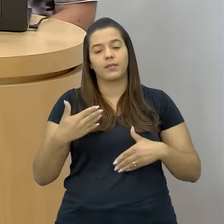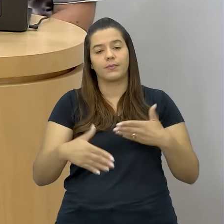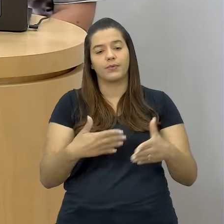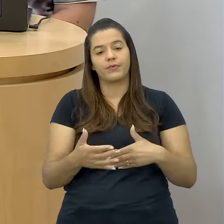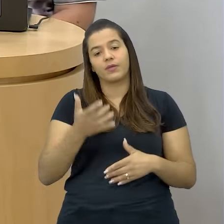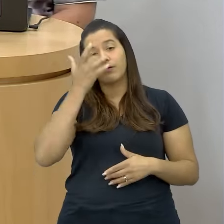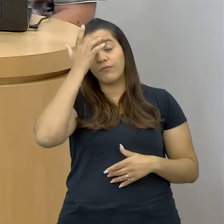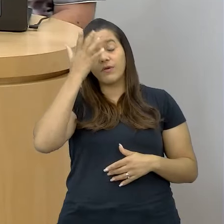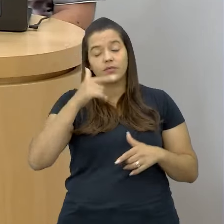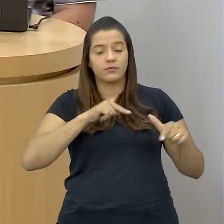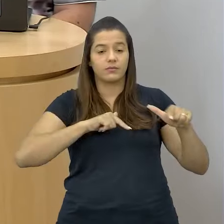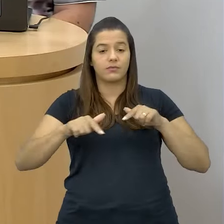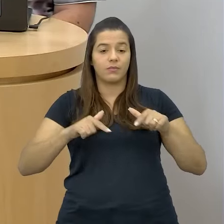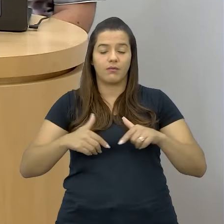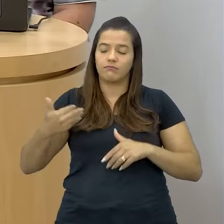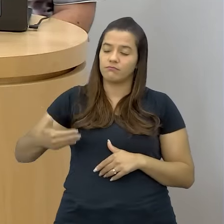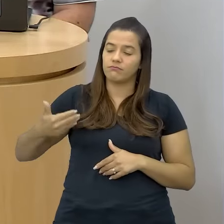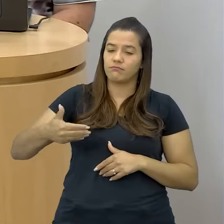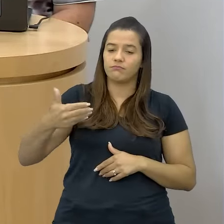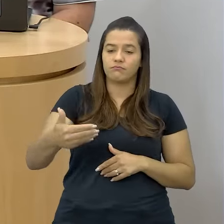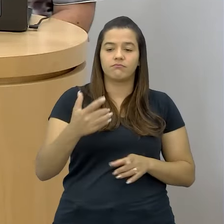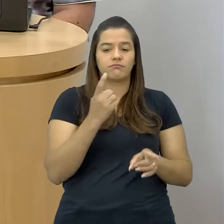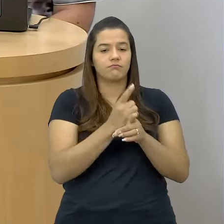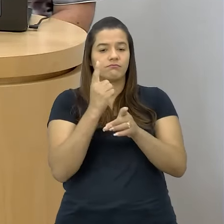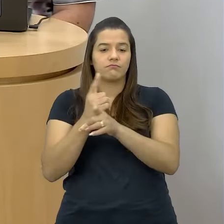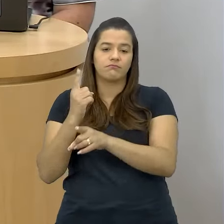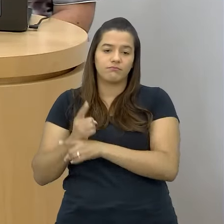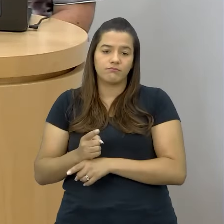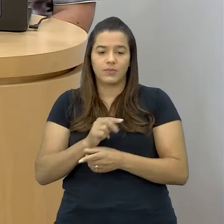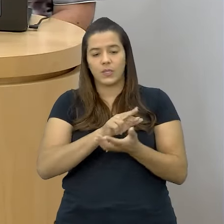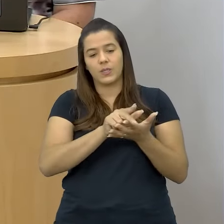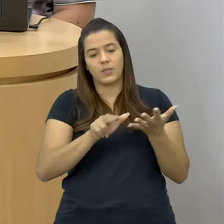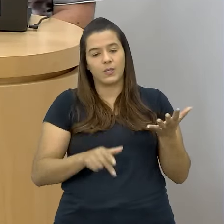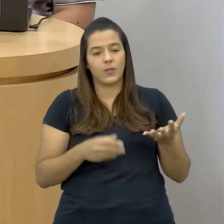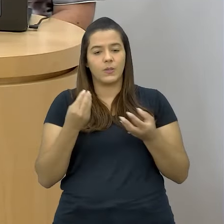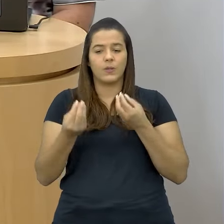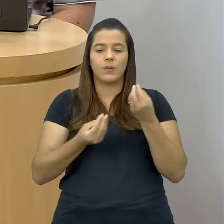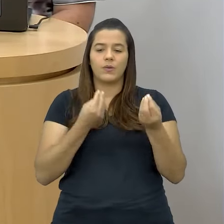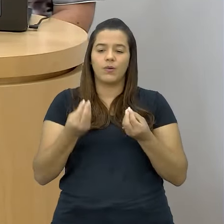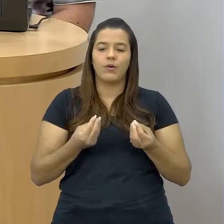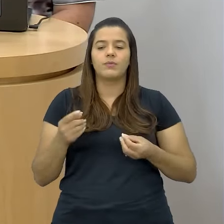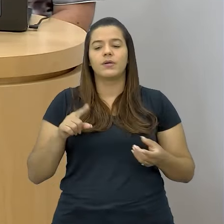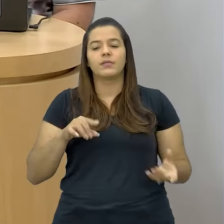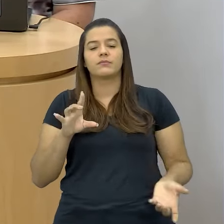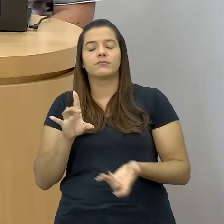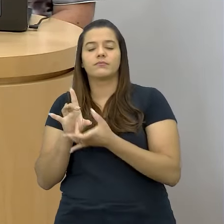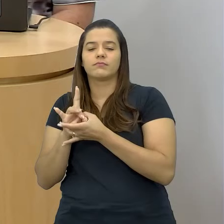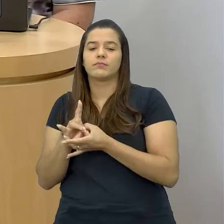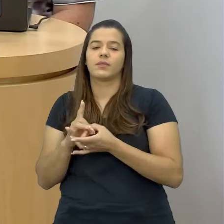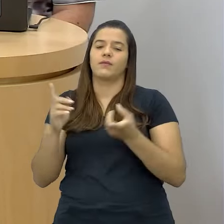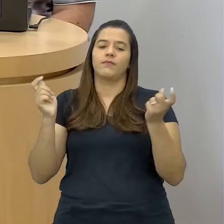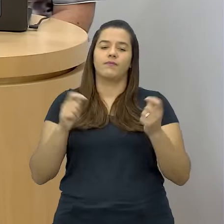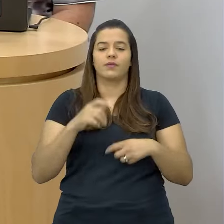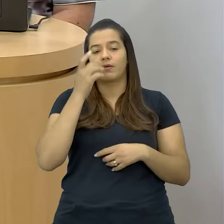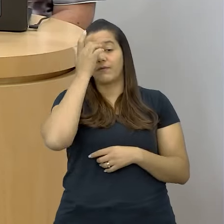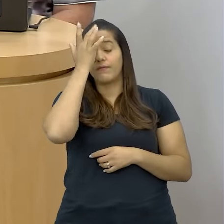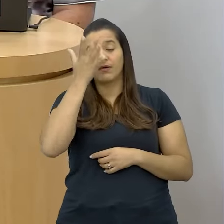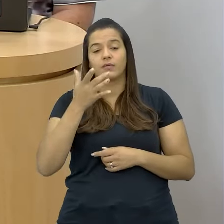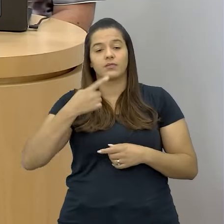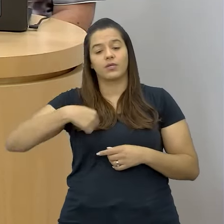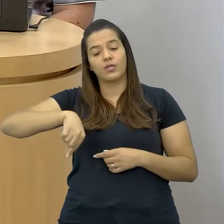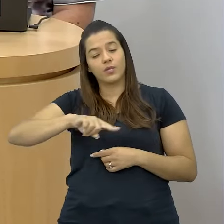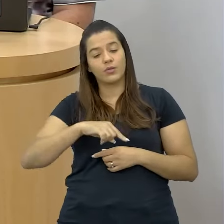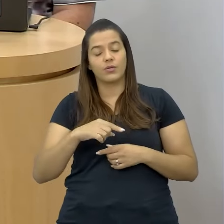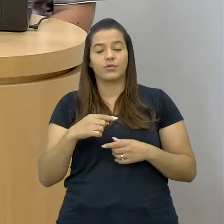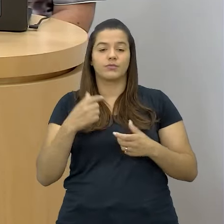fácil trabalhar. Cada vez que a gente vai descobrindo as características, como elas estão se integrando, fica mais fácil a